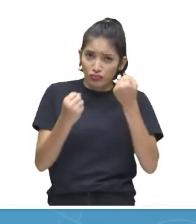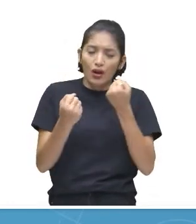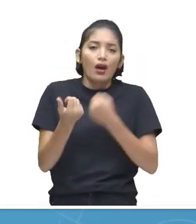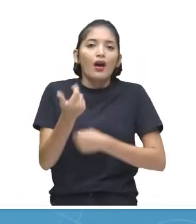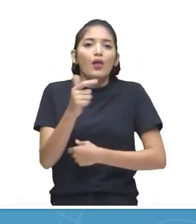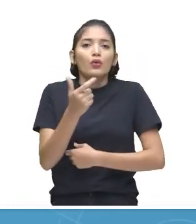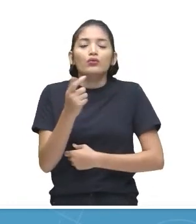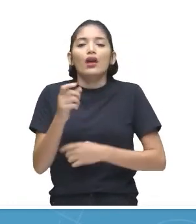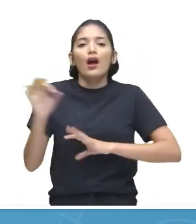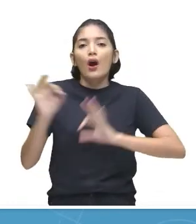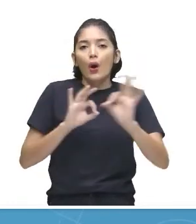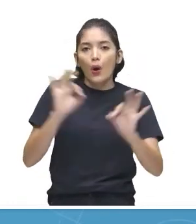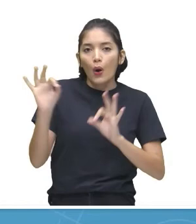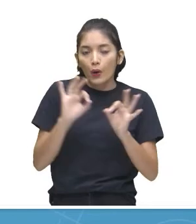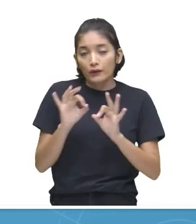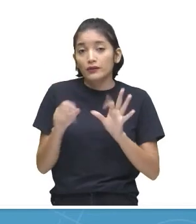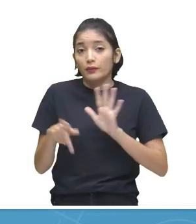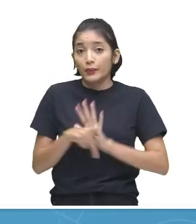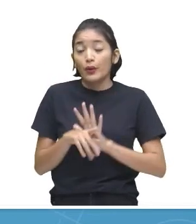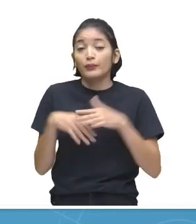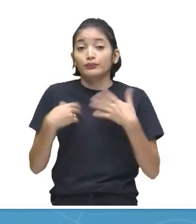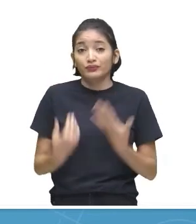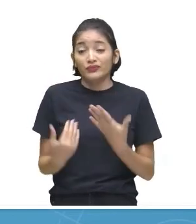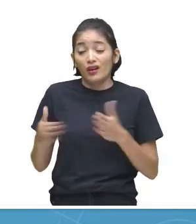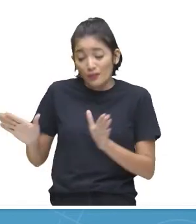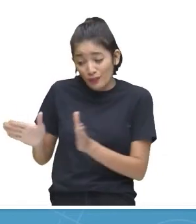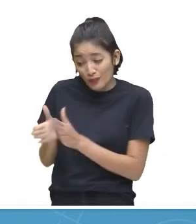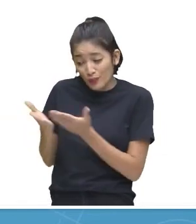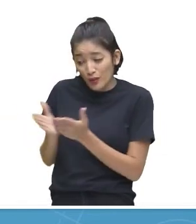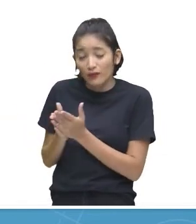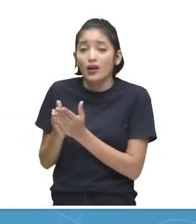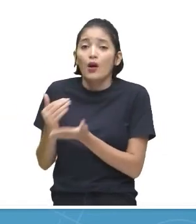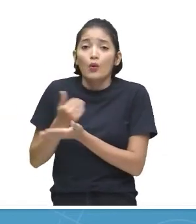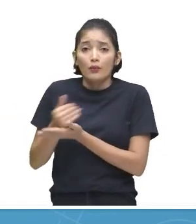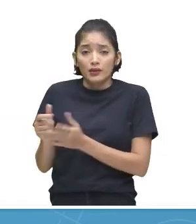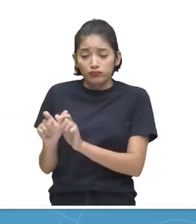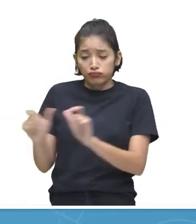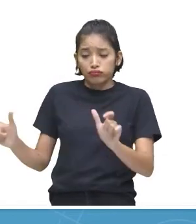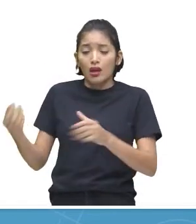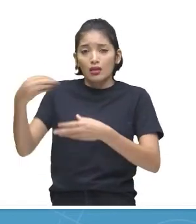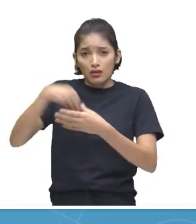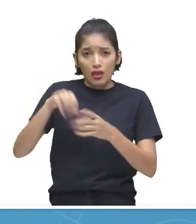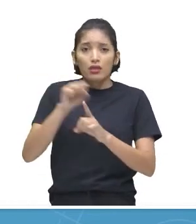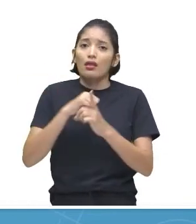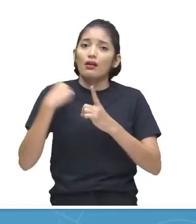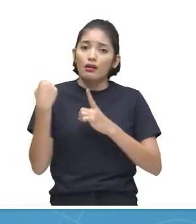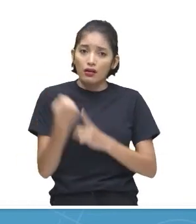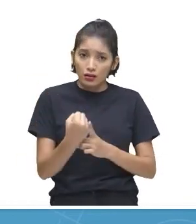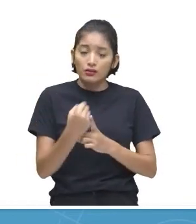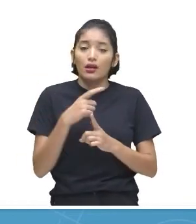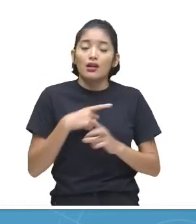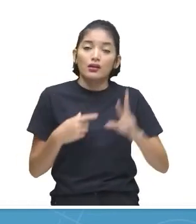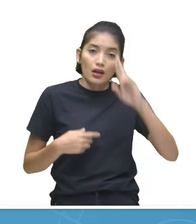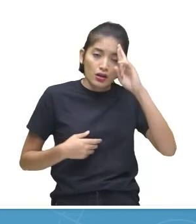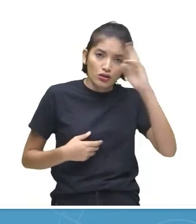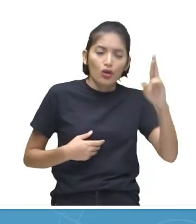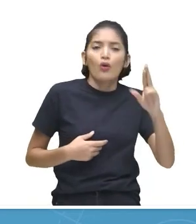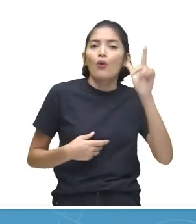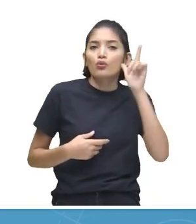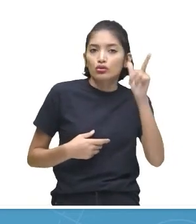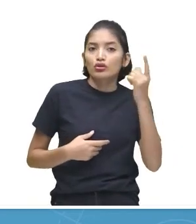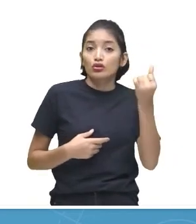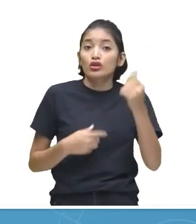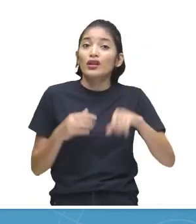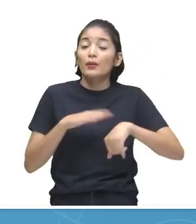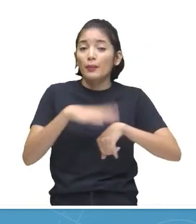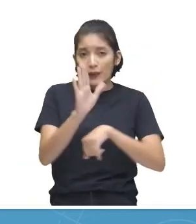não tenho esse planejamento urbano, a miséria vai estar presente dentro da mesma sociedade onde eu vou ter o dono da indústria ganhando muito dinheiro. Então